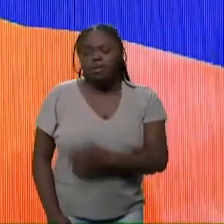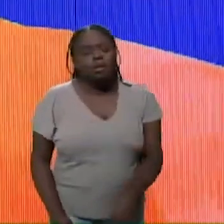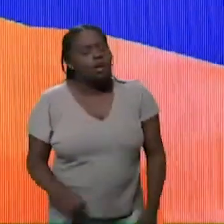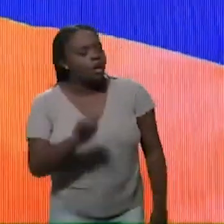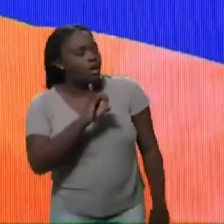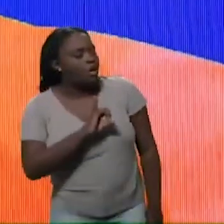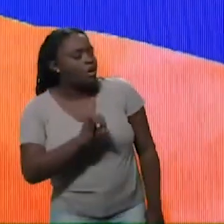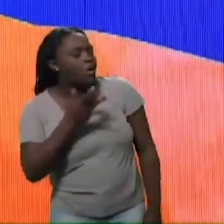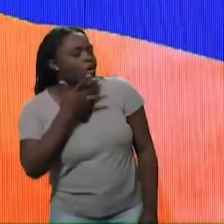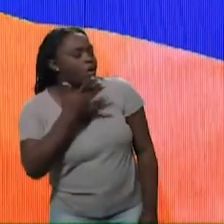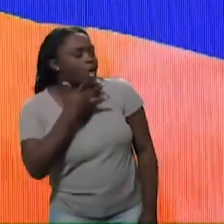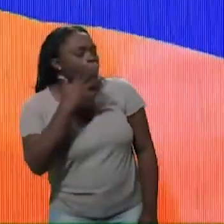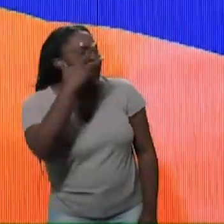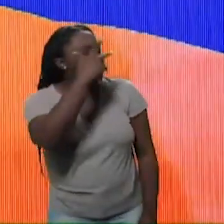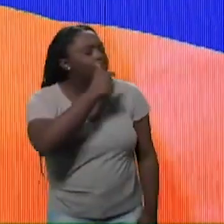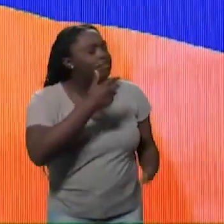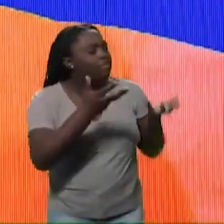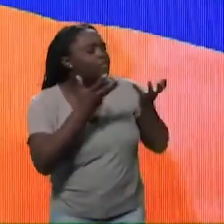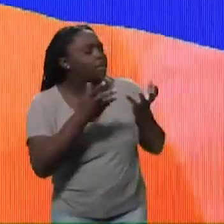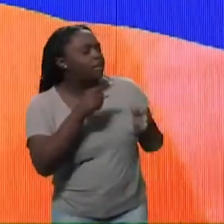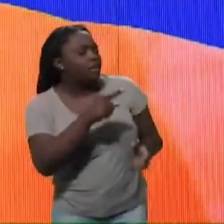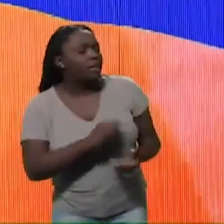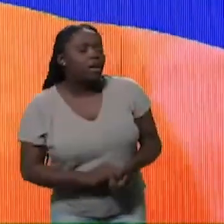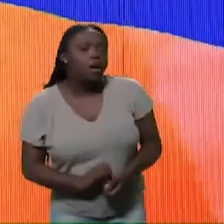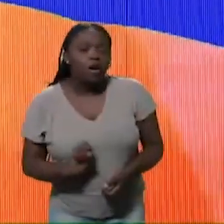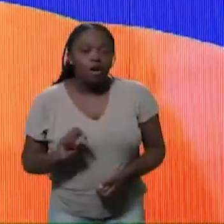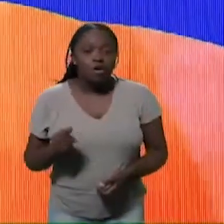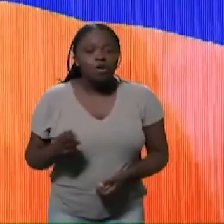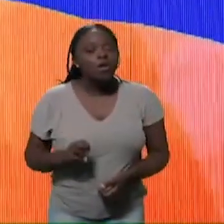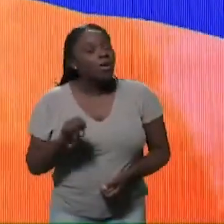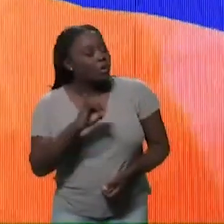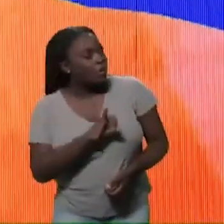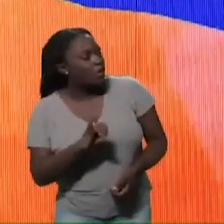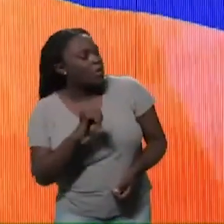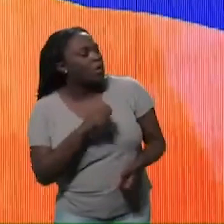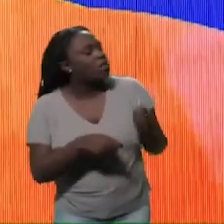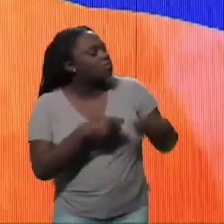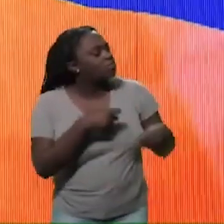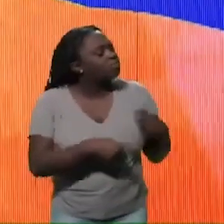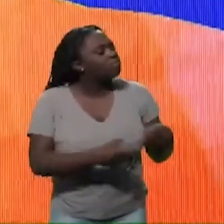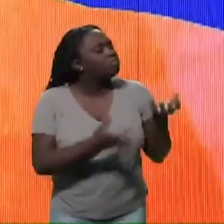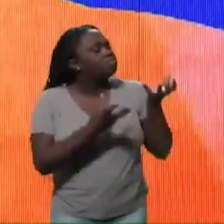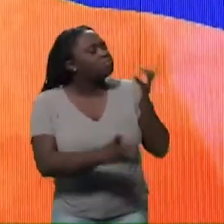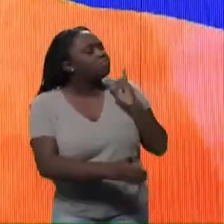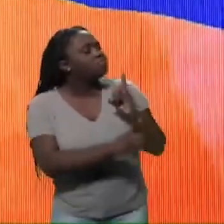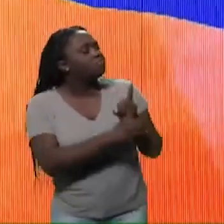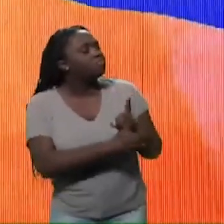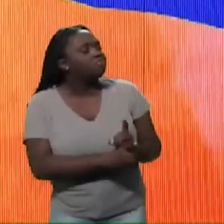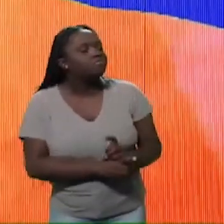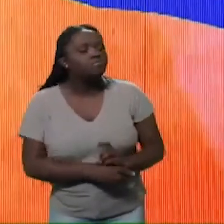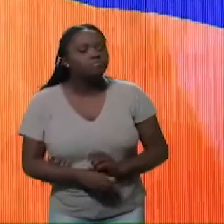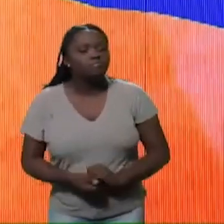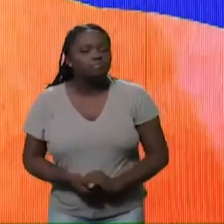gostoso, lindo, te quero. Oi, vou para a cama, oi, quero te encontrar.